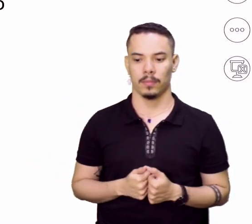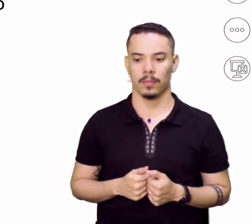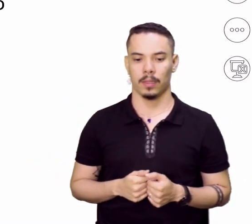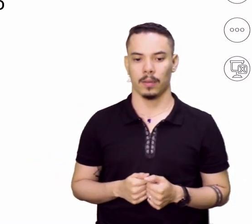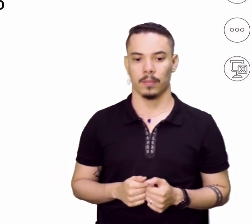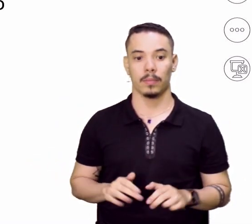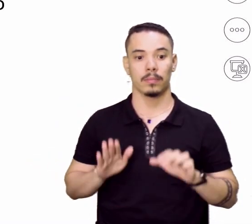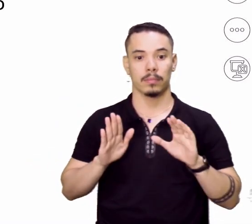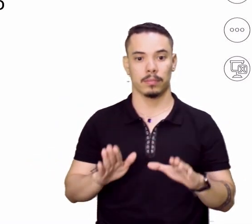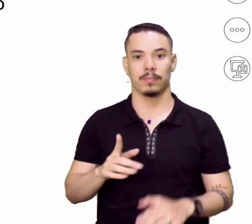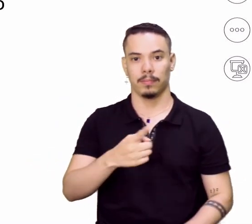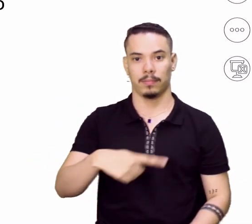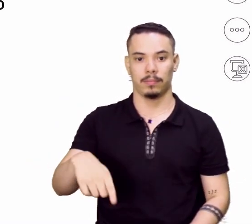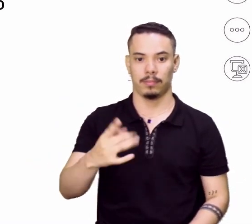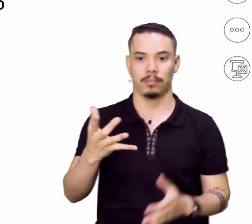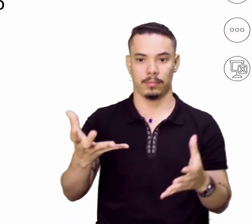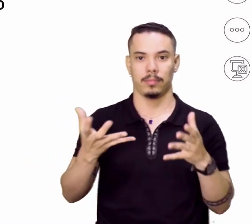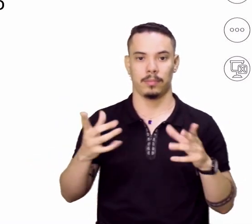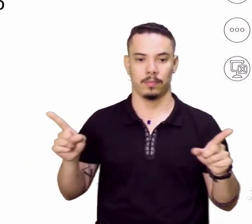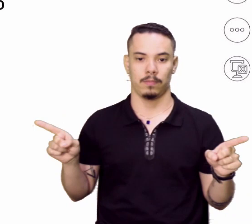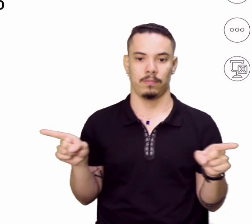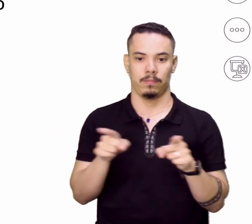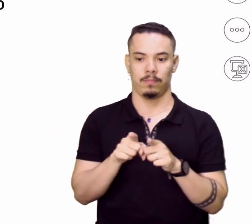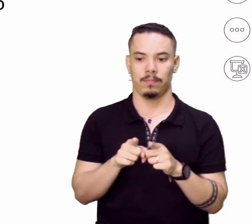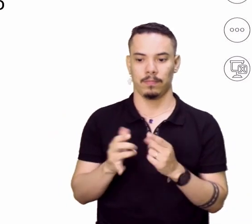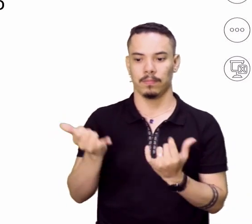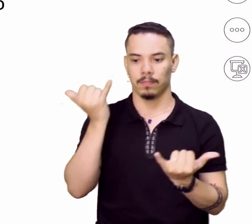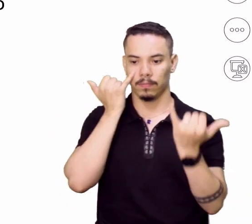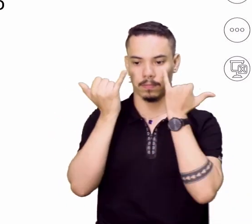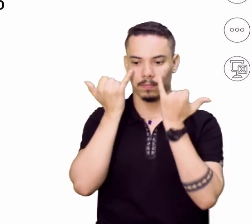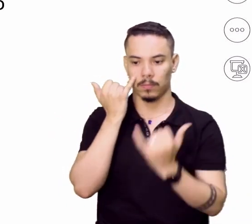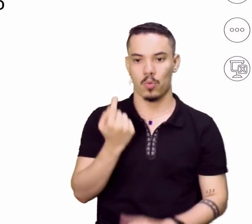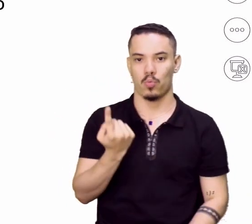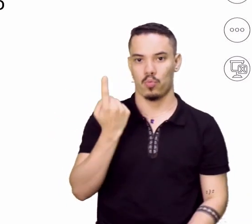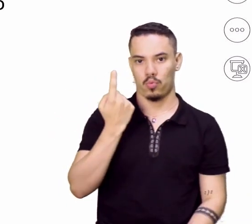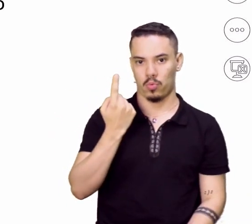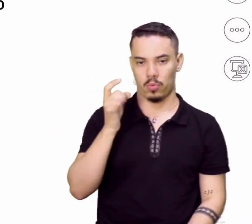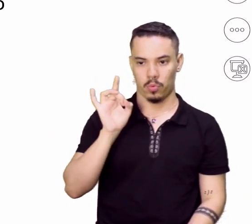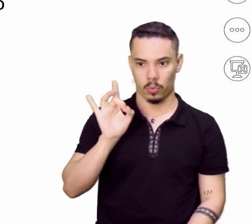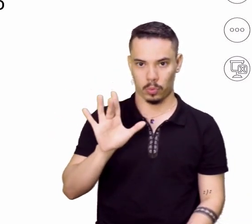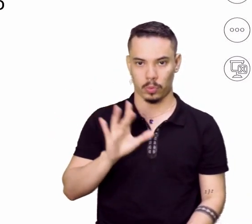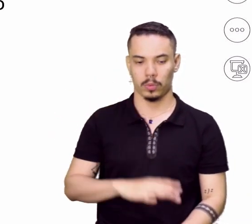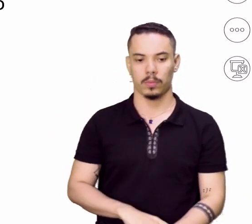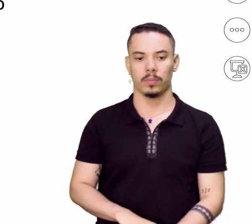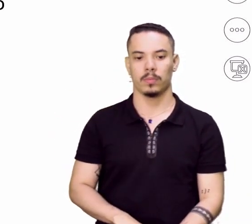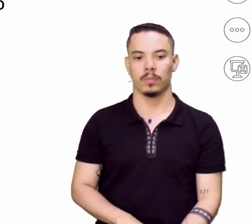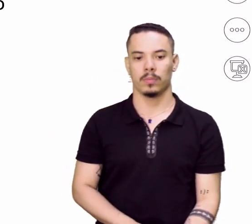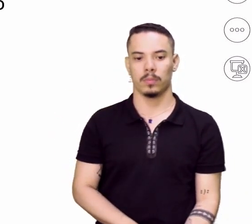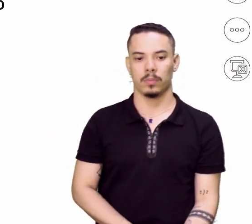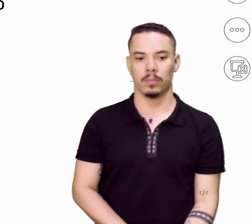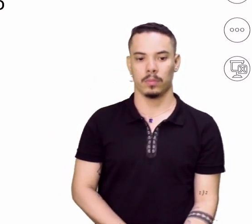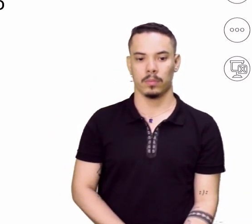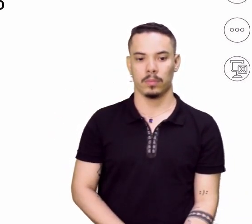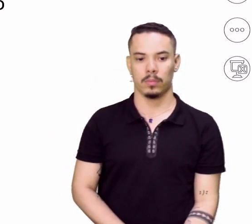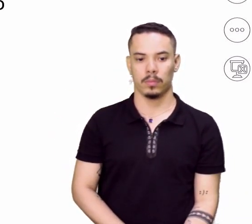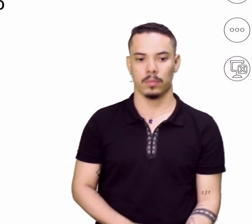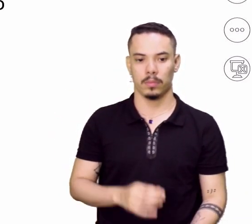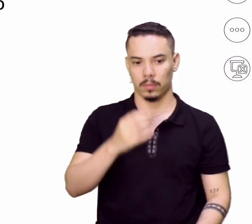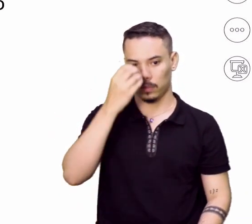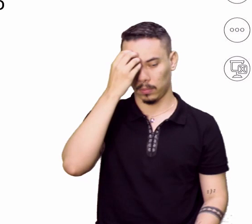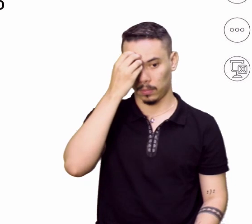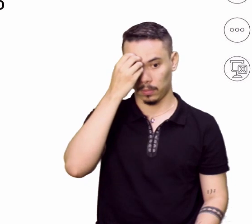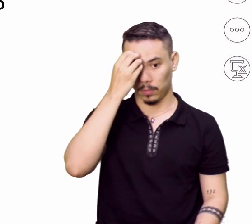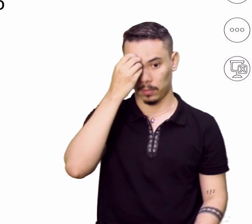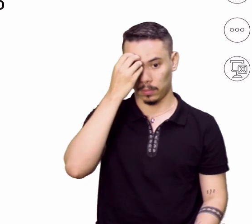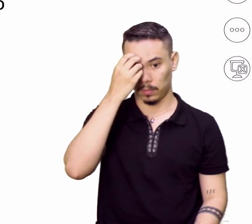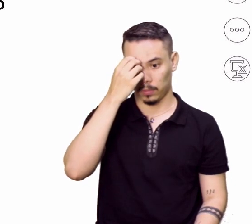Só que você quer juntar essas 2 informações em uma só. Então, this is Jean, esta é a Jean,